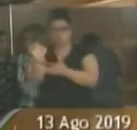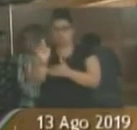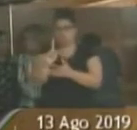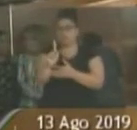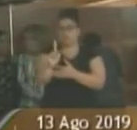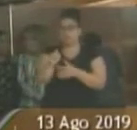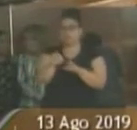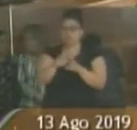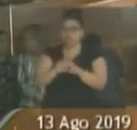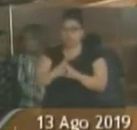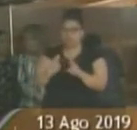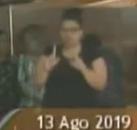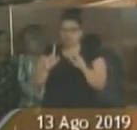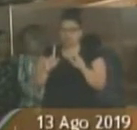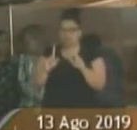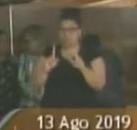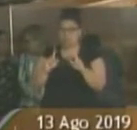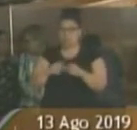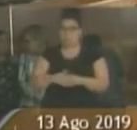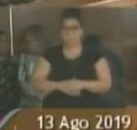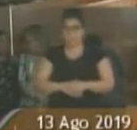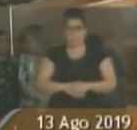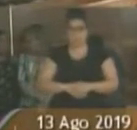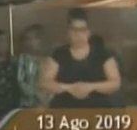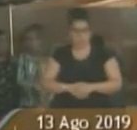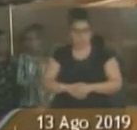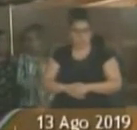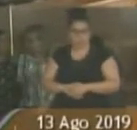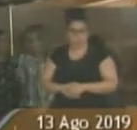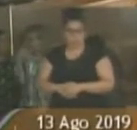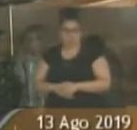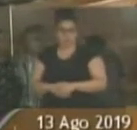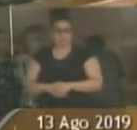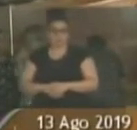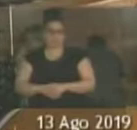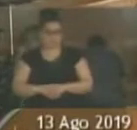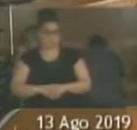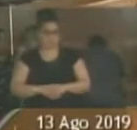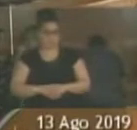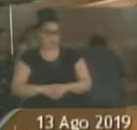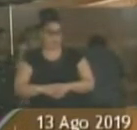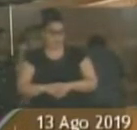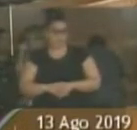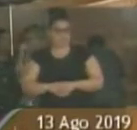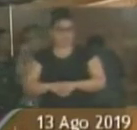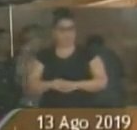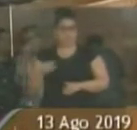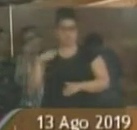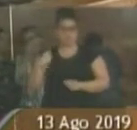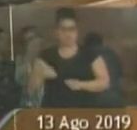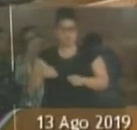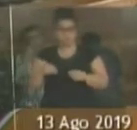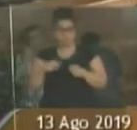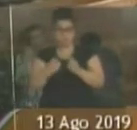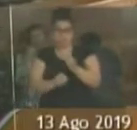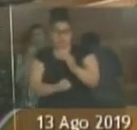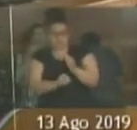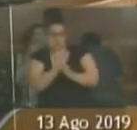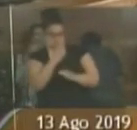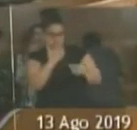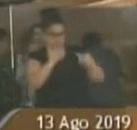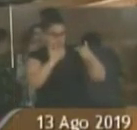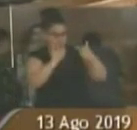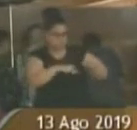contrário. Então, fica aqui a minha fala. O entendimento do emprego que nós temos que fazer nessa cidade é